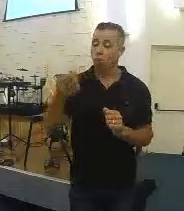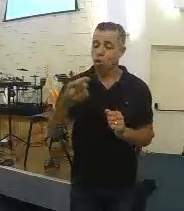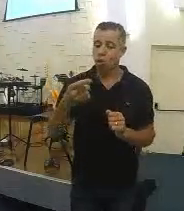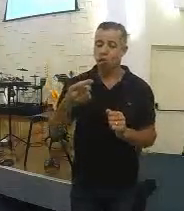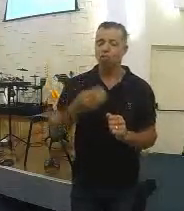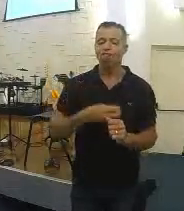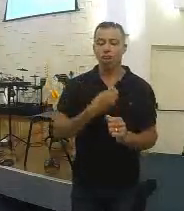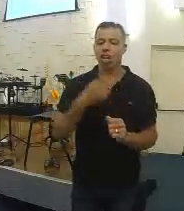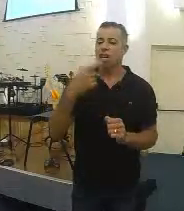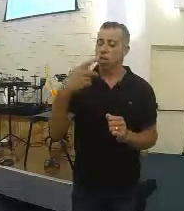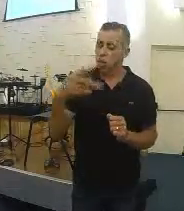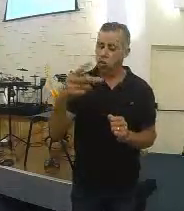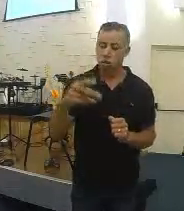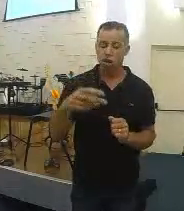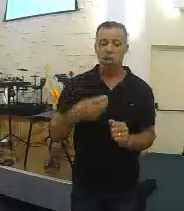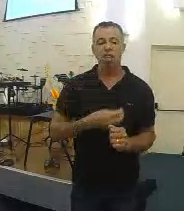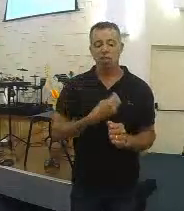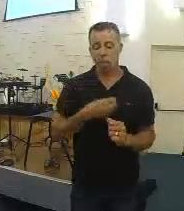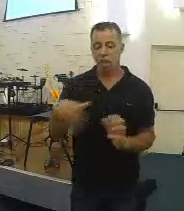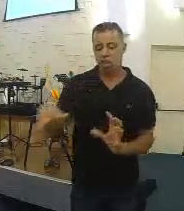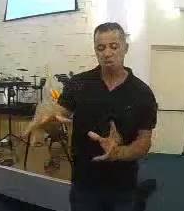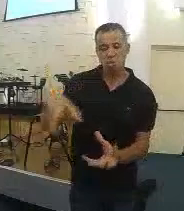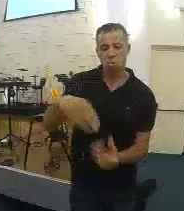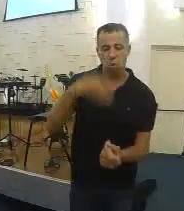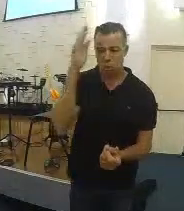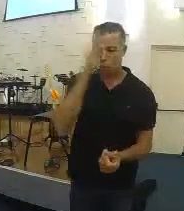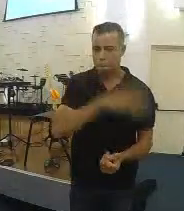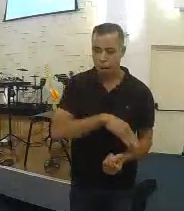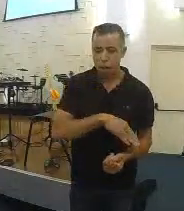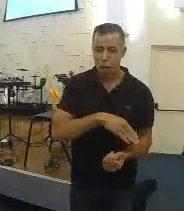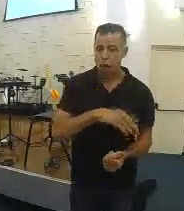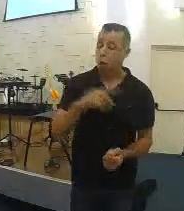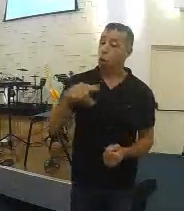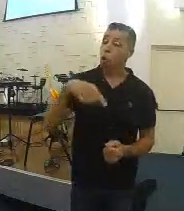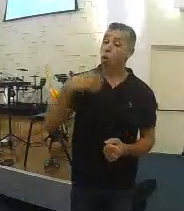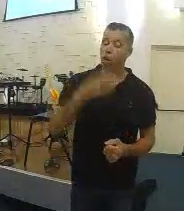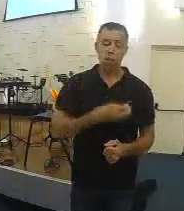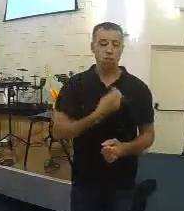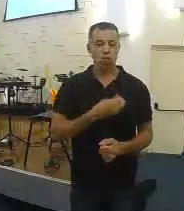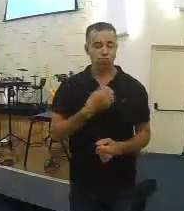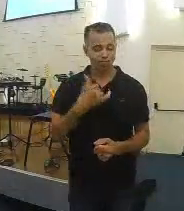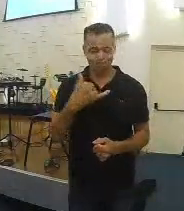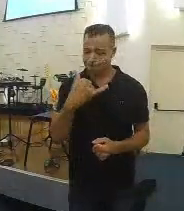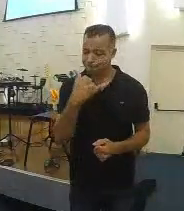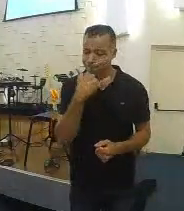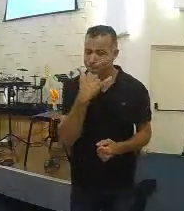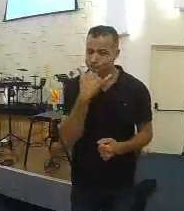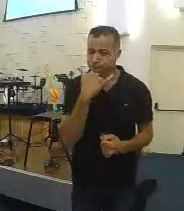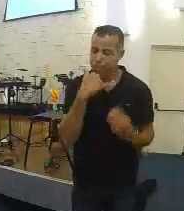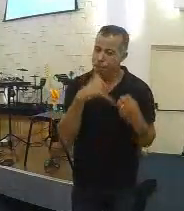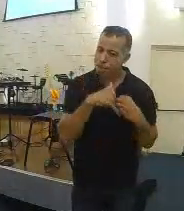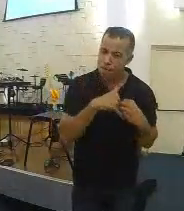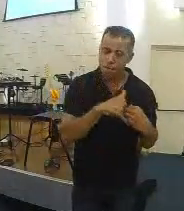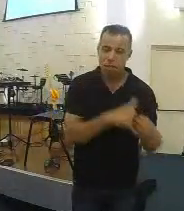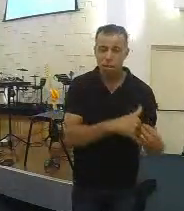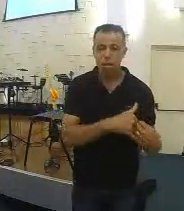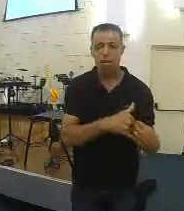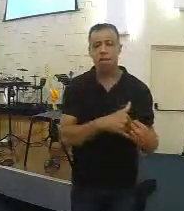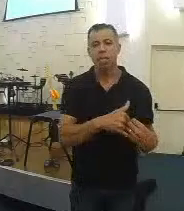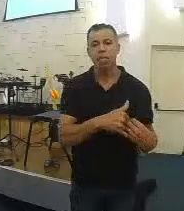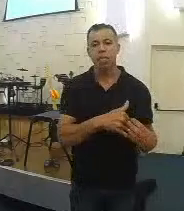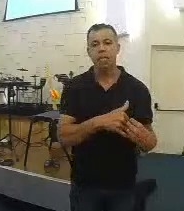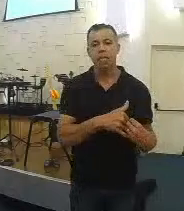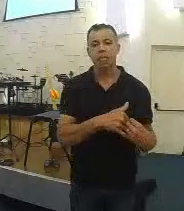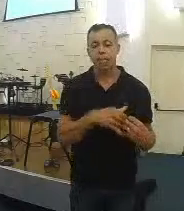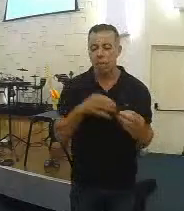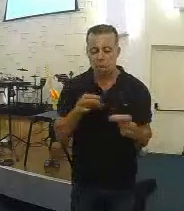maligno. Ou a sua vida está nas mãos do Senhor, ou você se arrependerá em algum momento do caminho que você traçou para a